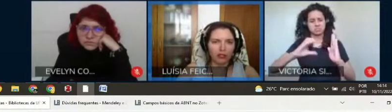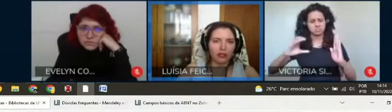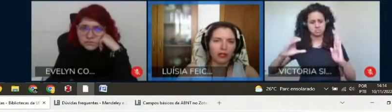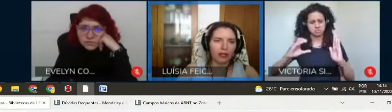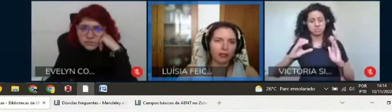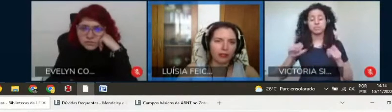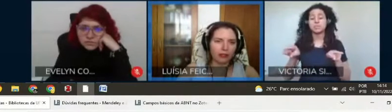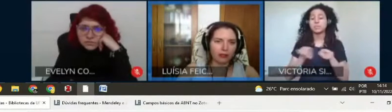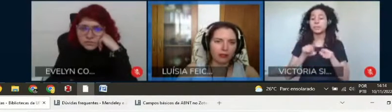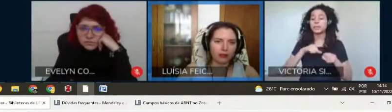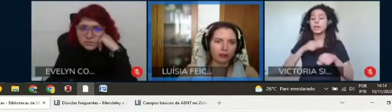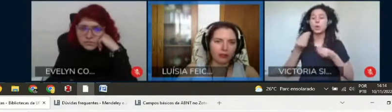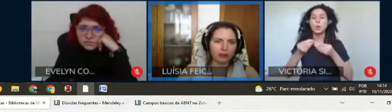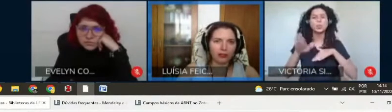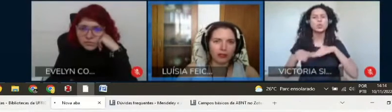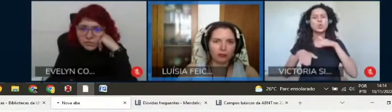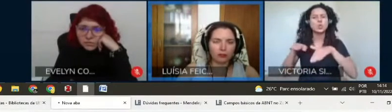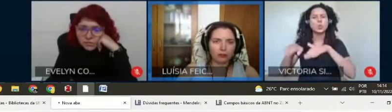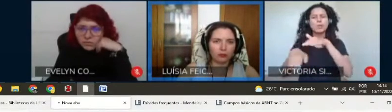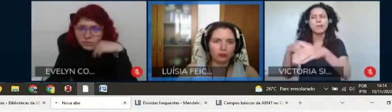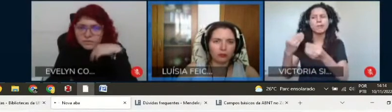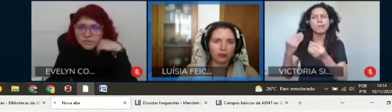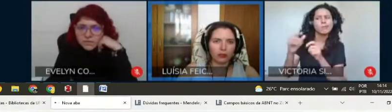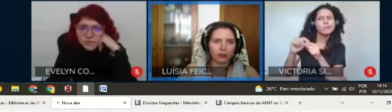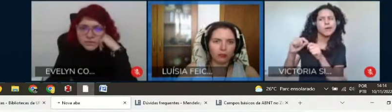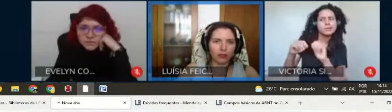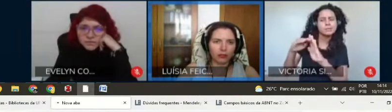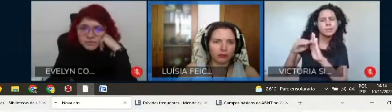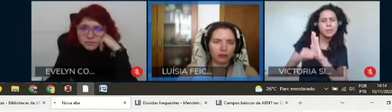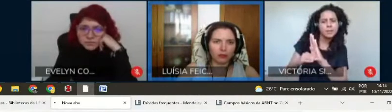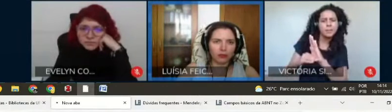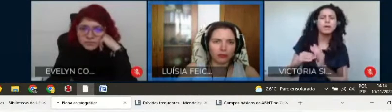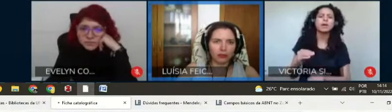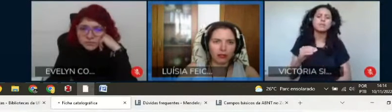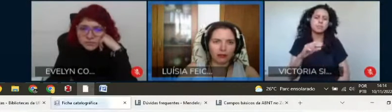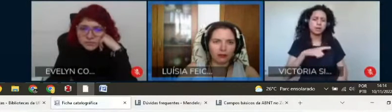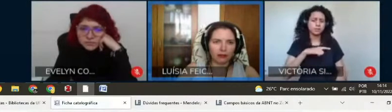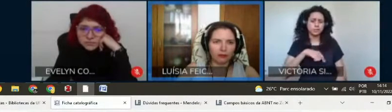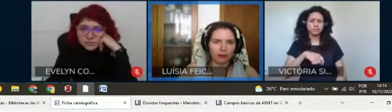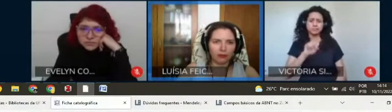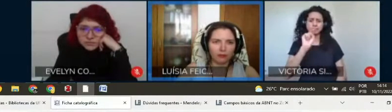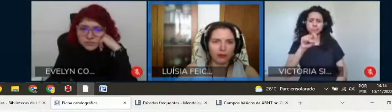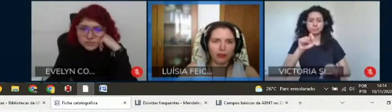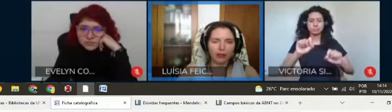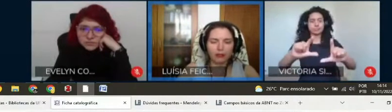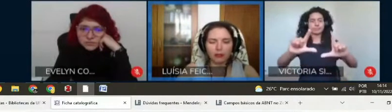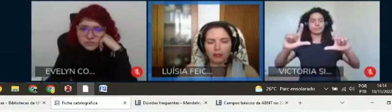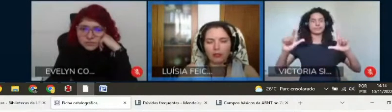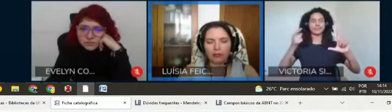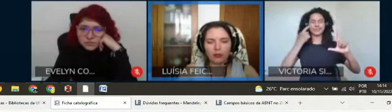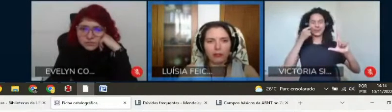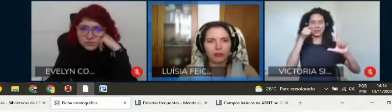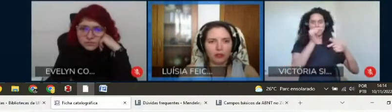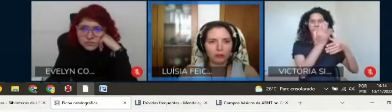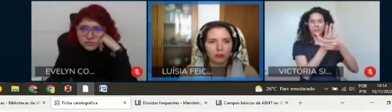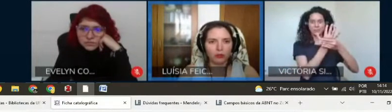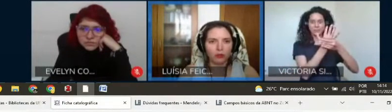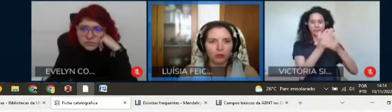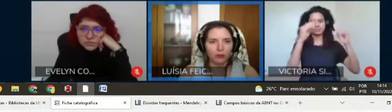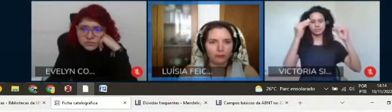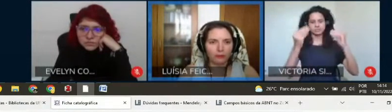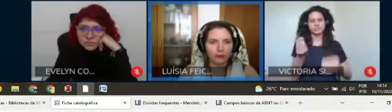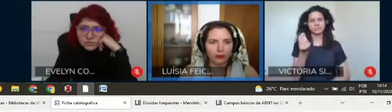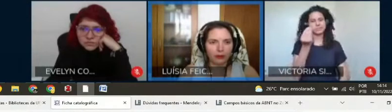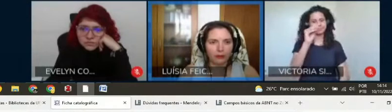como preencher. E daí aqui tem o link direto para o ambiente para poder gerar a ficha. Então, aqui eu tenho que preencher